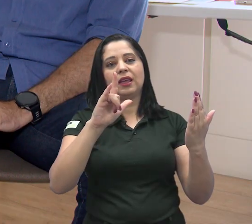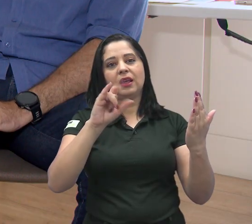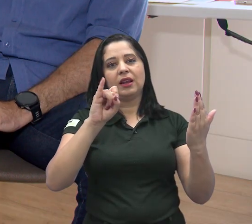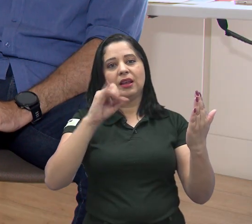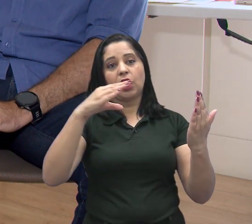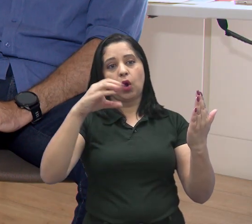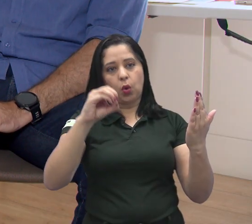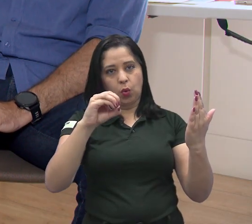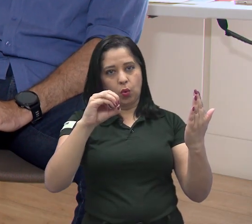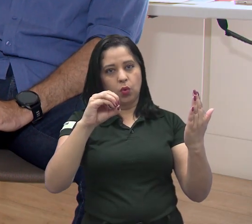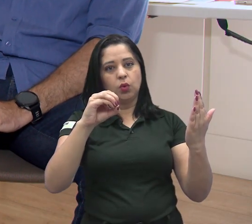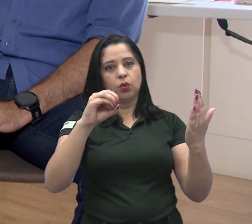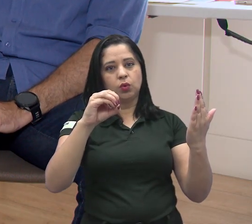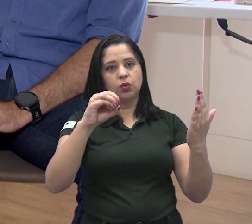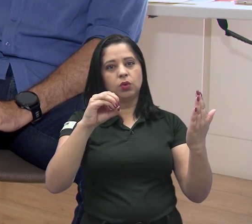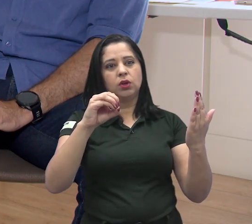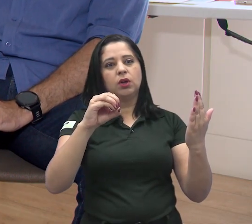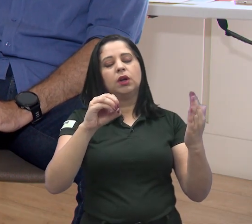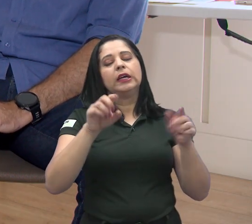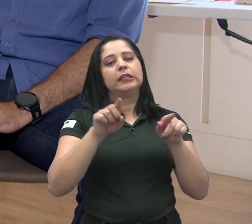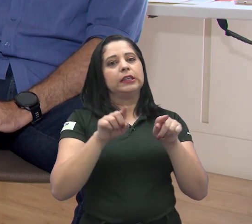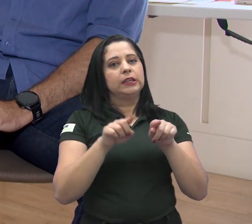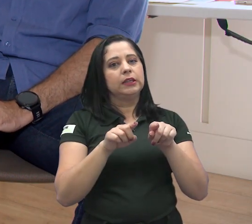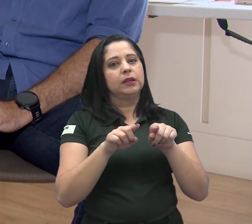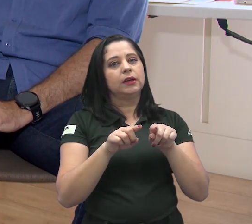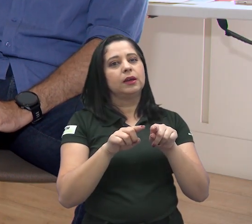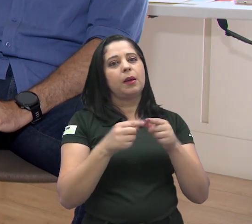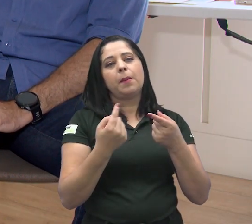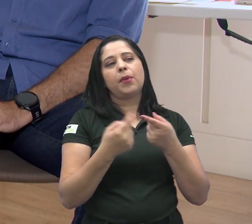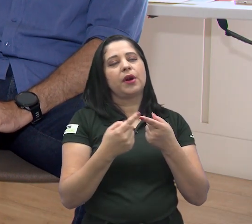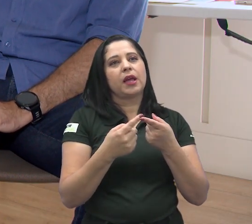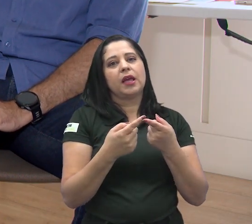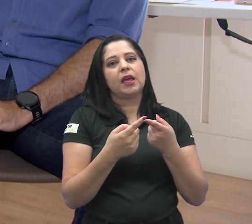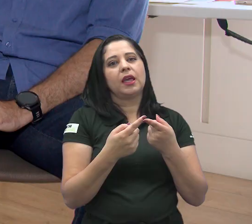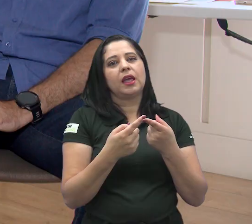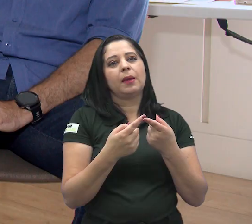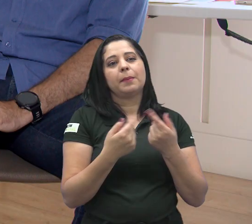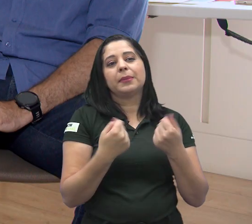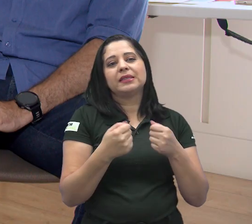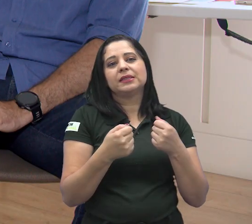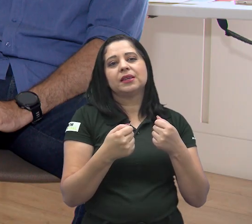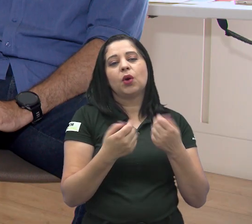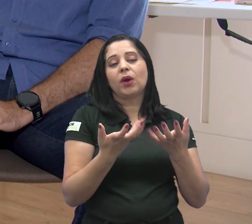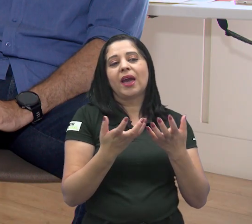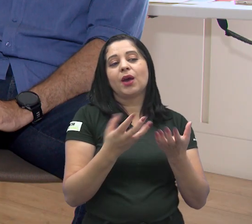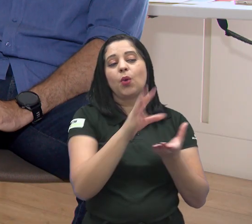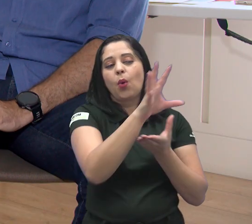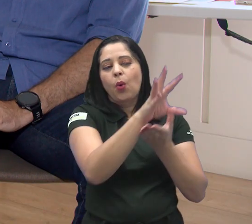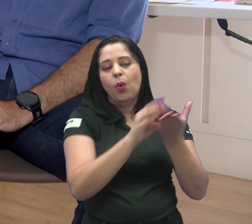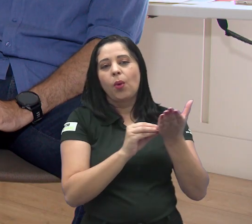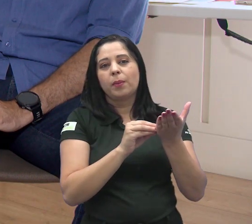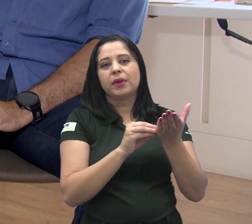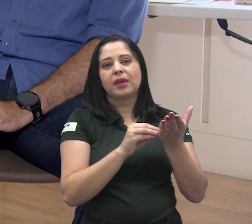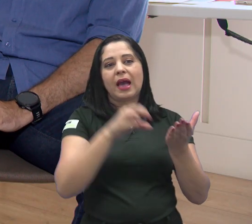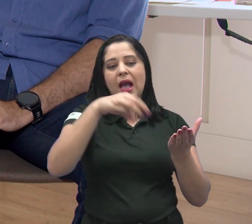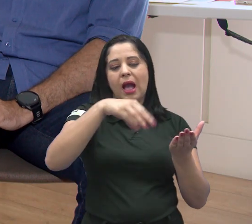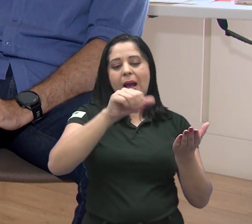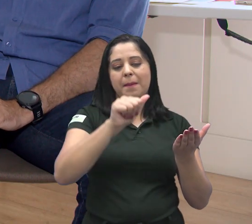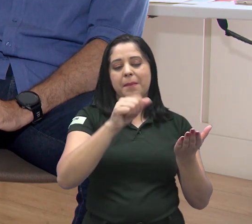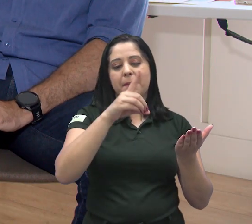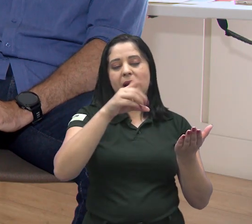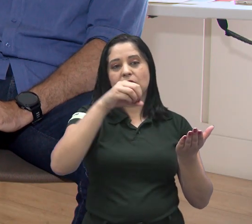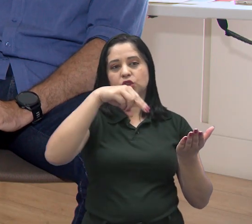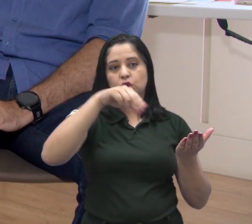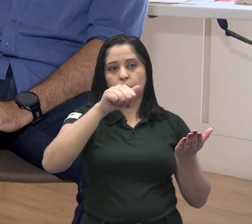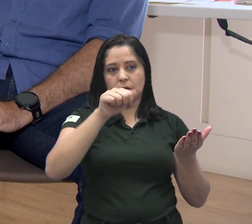usar folhação a ouro. Fazer algo bem clean e que remeta muito às Madonas, né, de grandes artistas